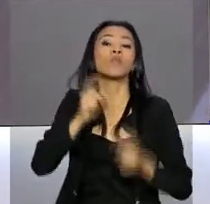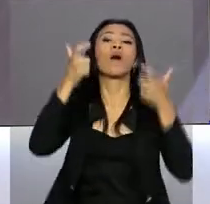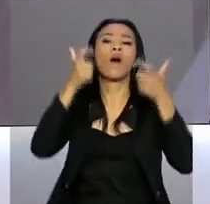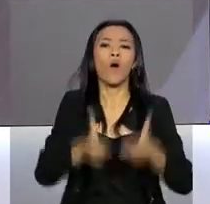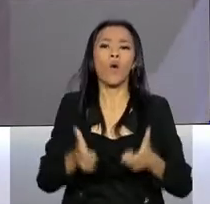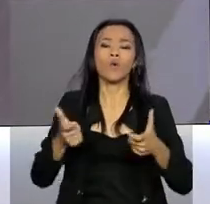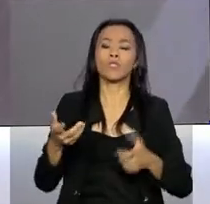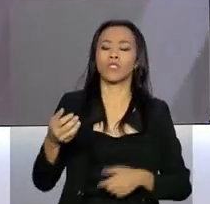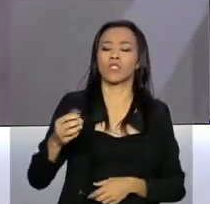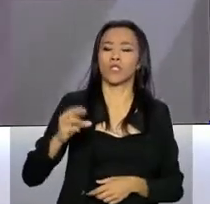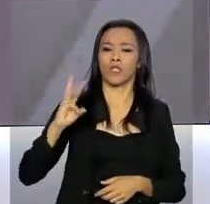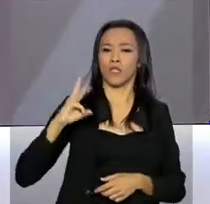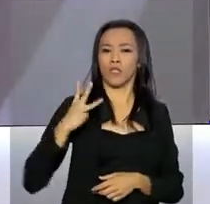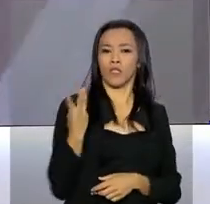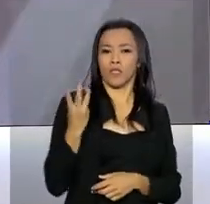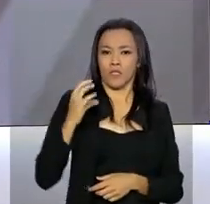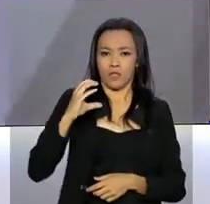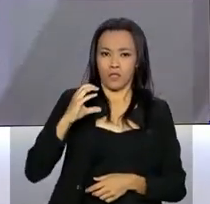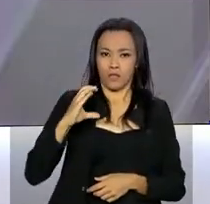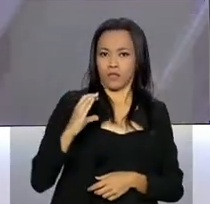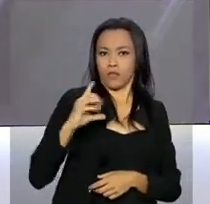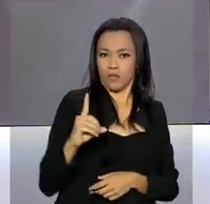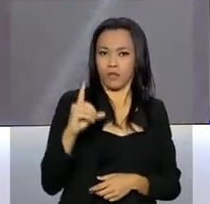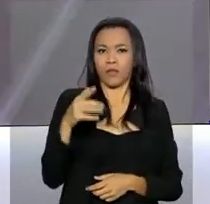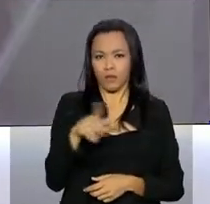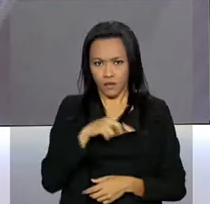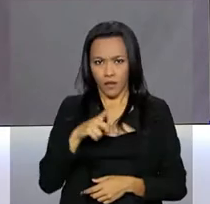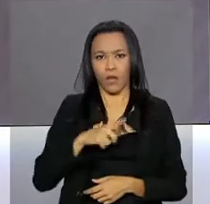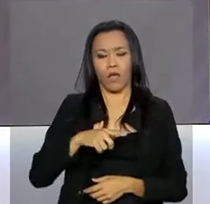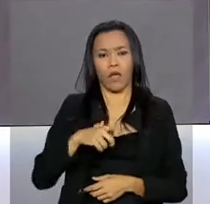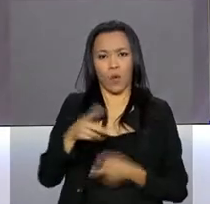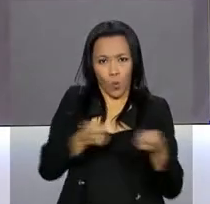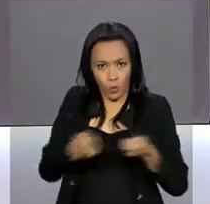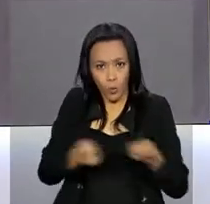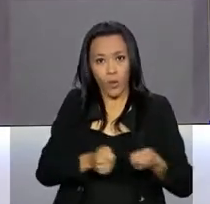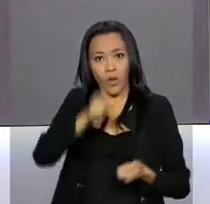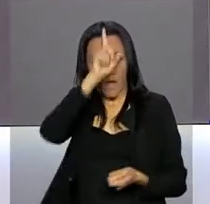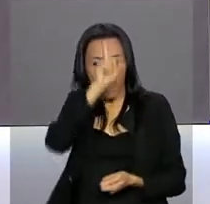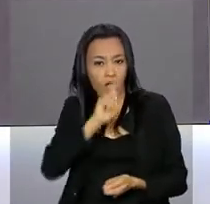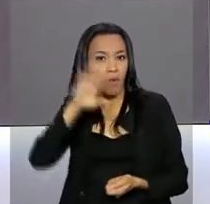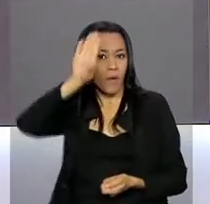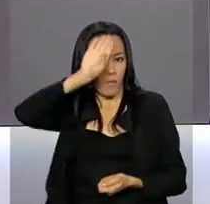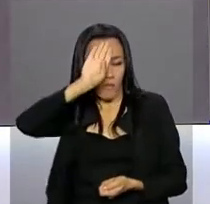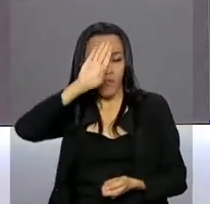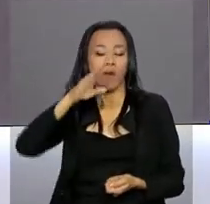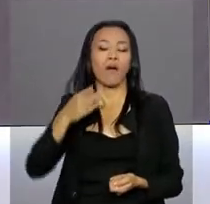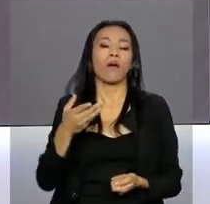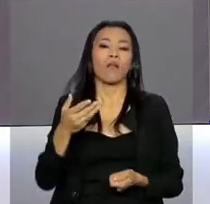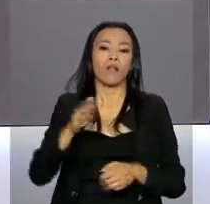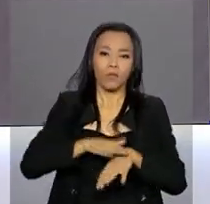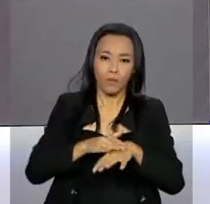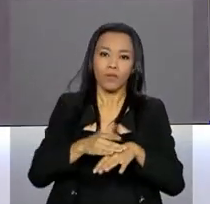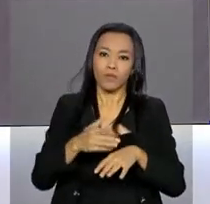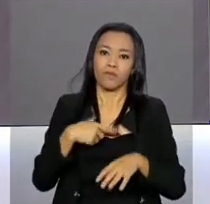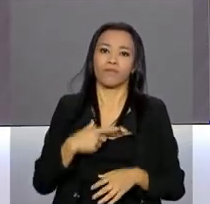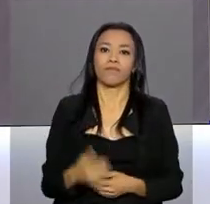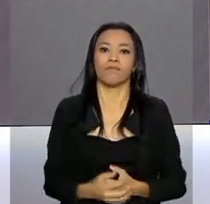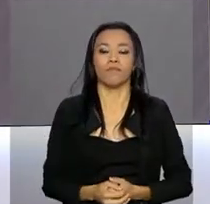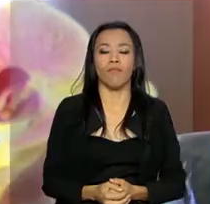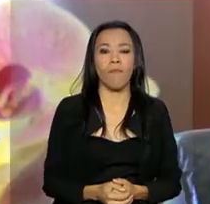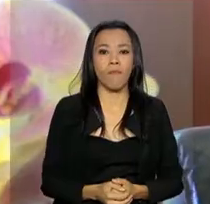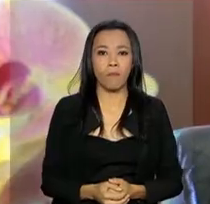que a febre amarela no brasil está sob controle e por isso não será necessário fácil enganar as doses da vacina